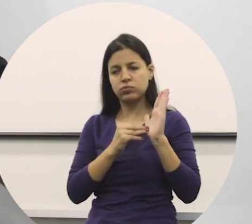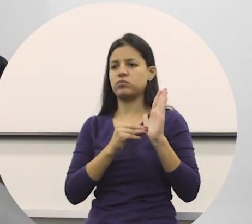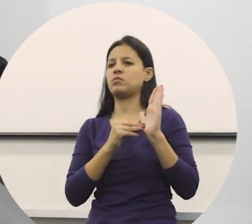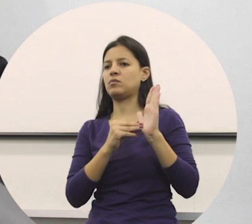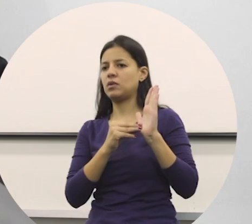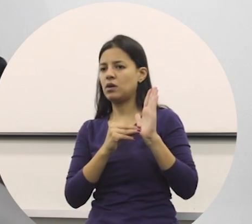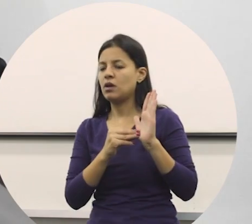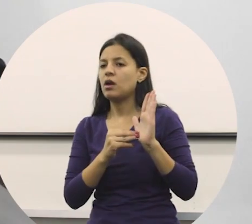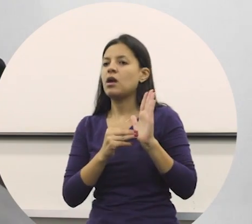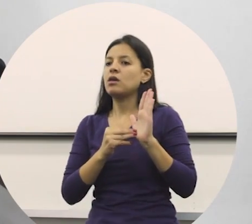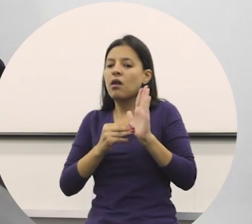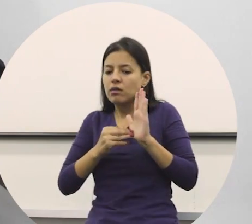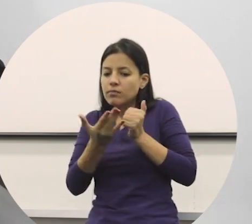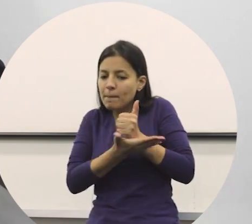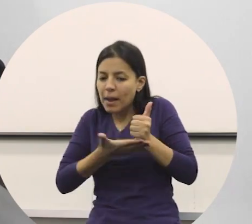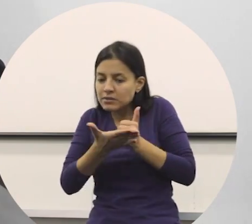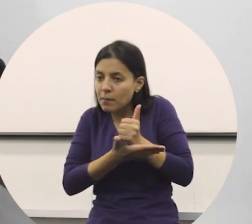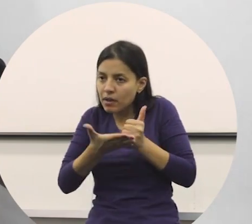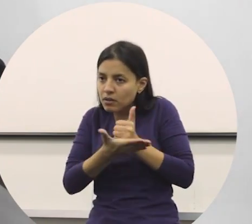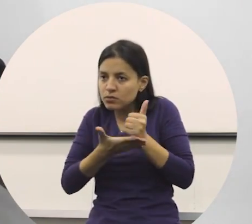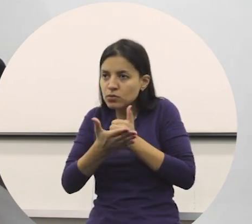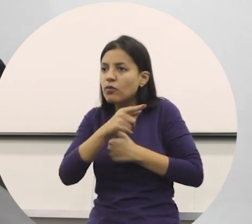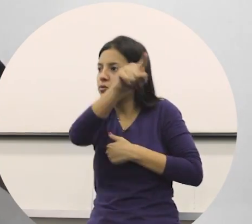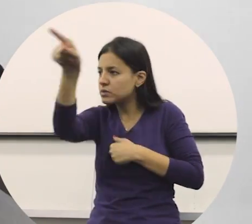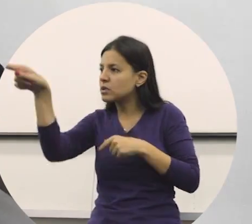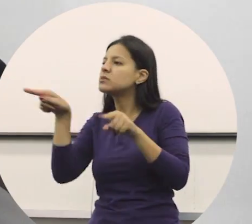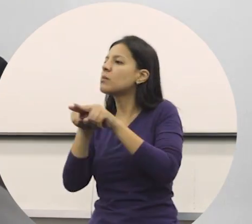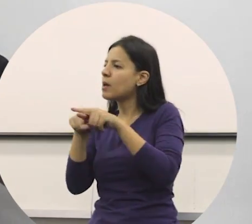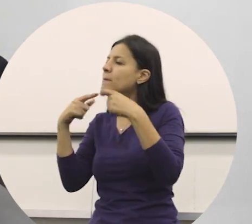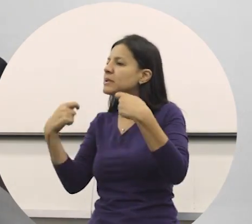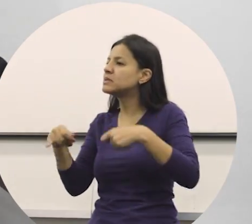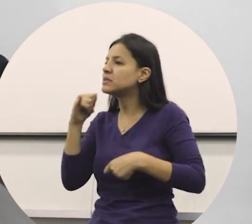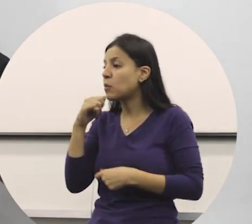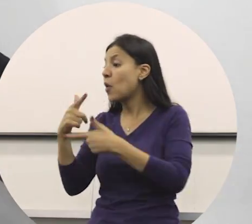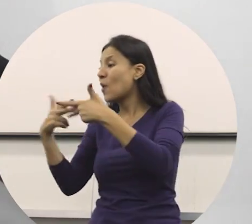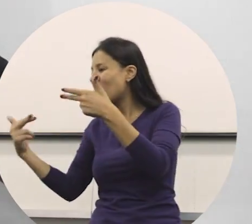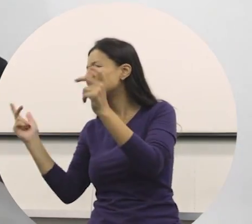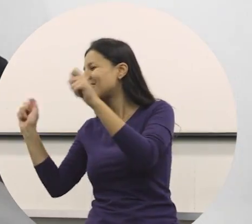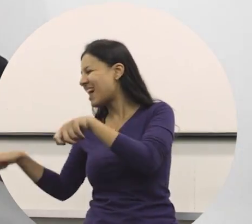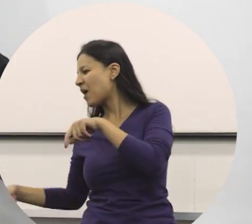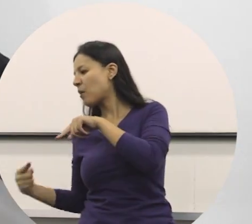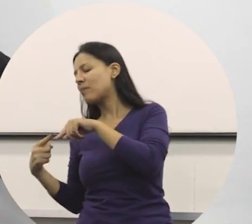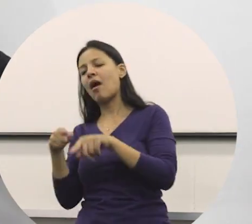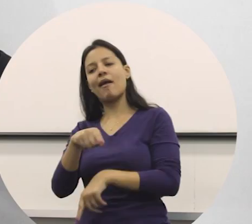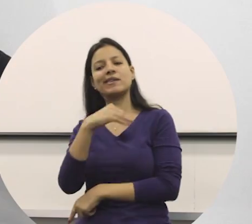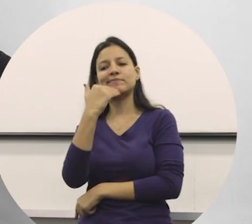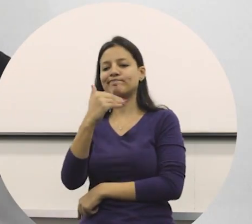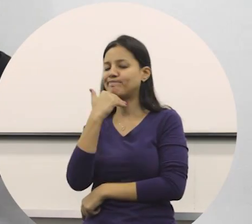esse embasamento bibliográfico precisa vir de vocês também, do que vocês estão vendo que dá certo, que não dá certo,